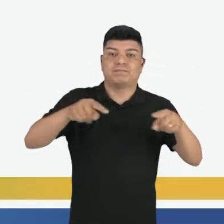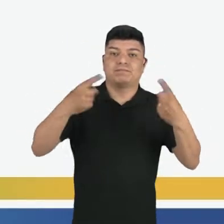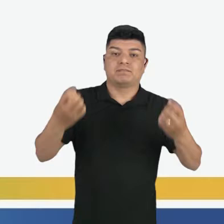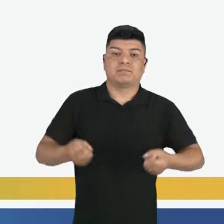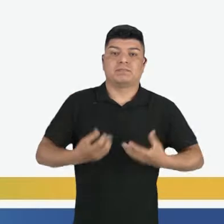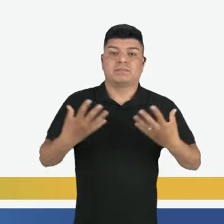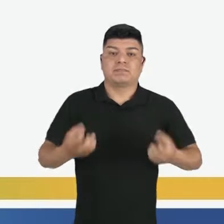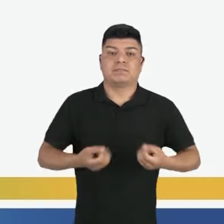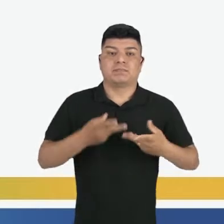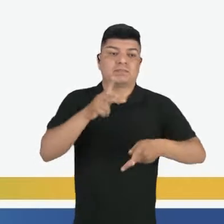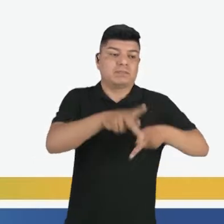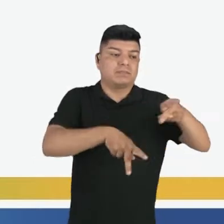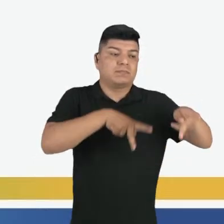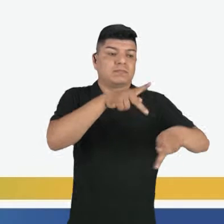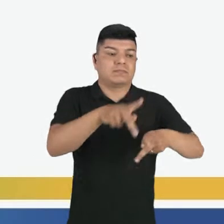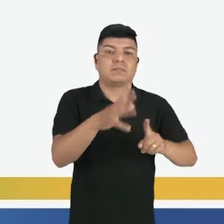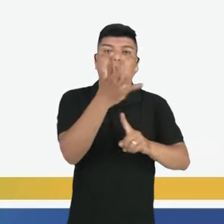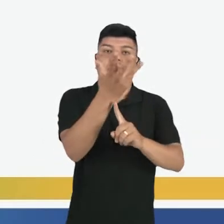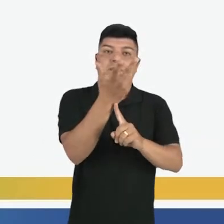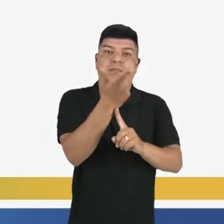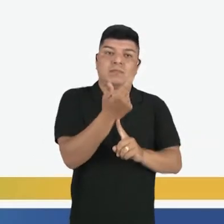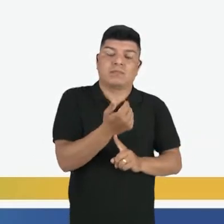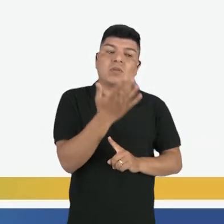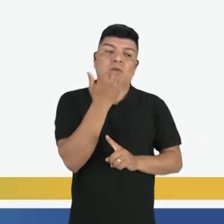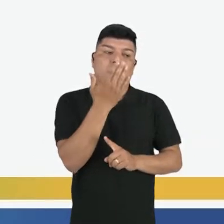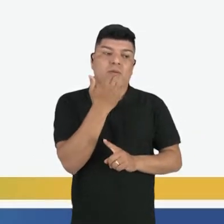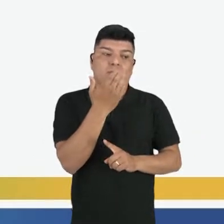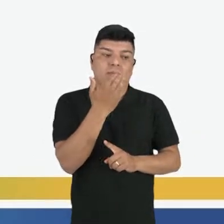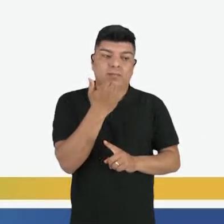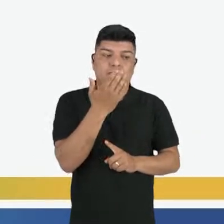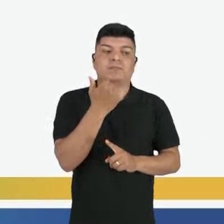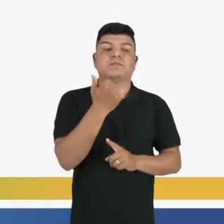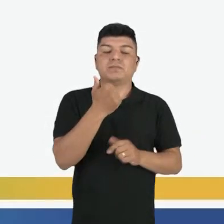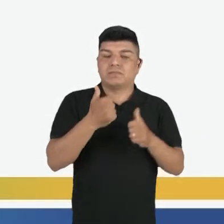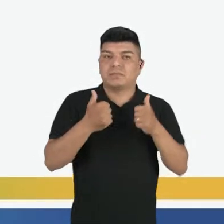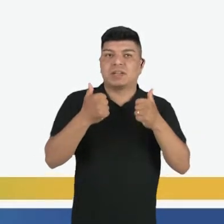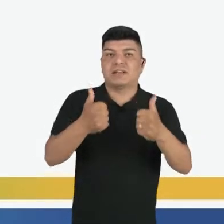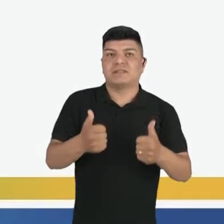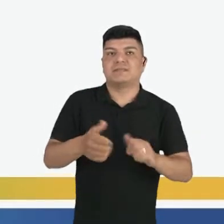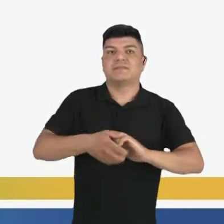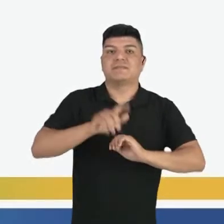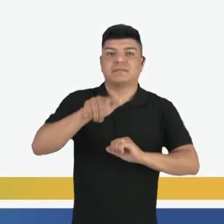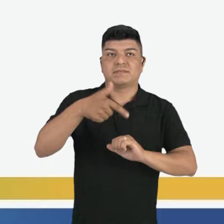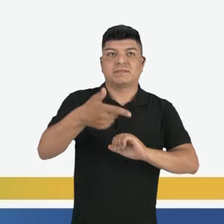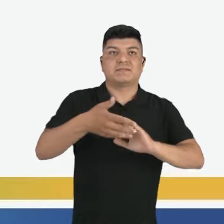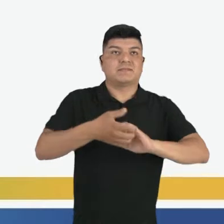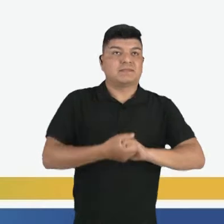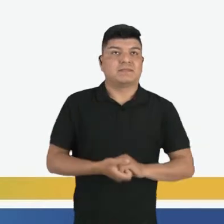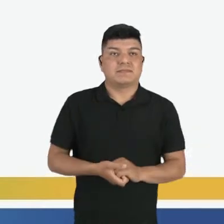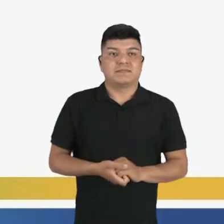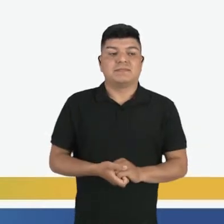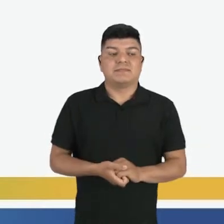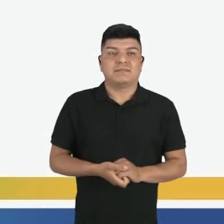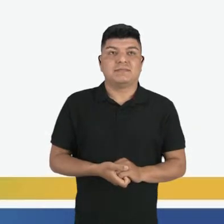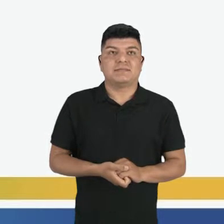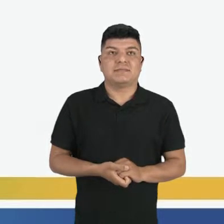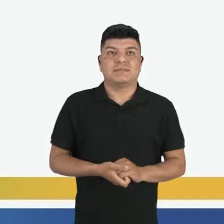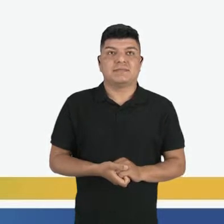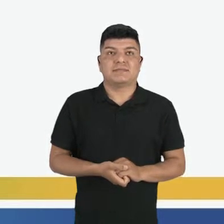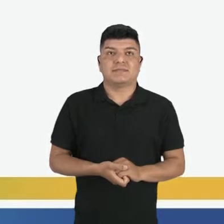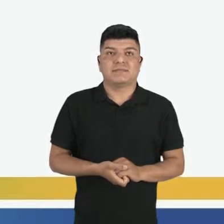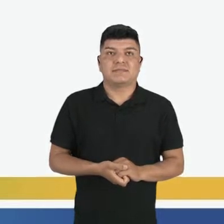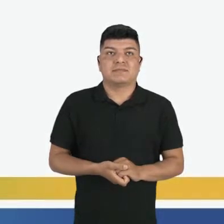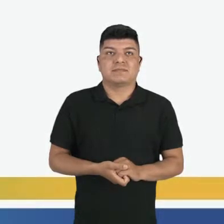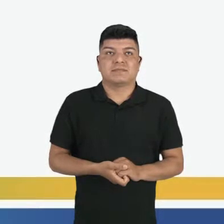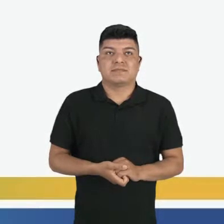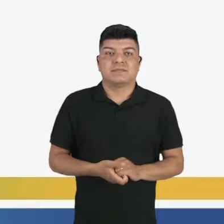manifestações populares, artes, culinária, entre outros. Para trazer para uma linguagem